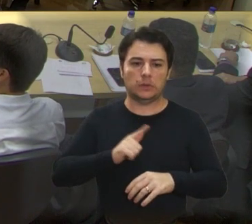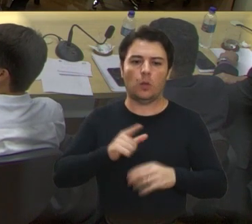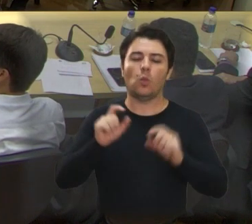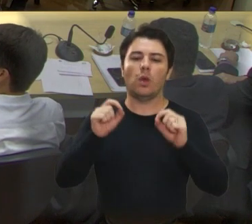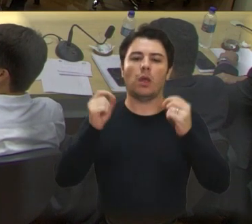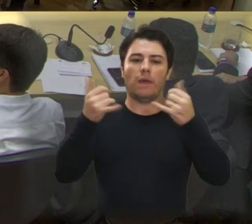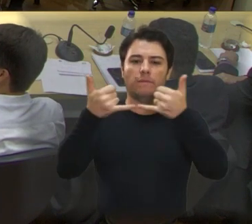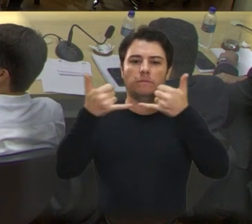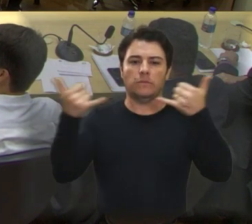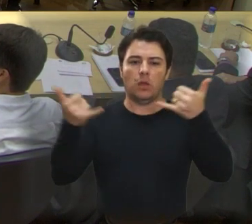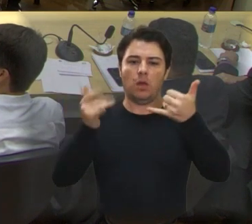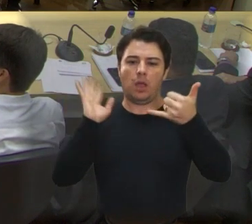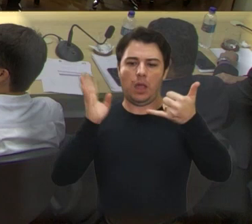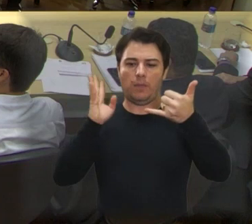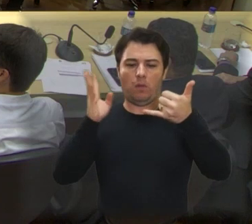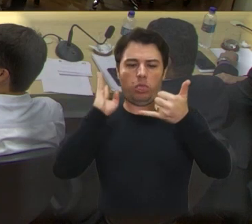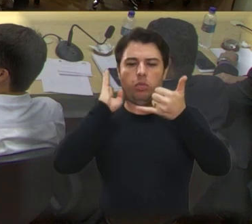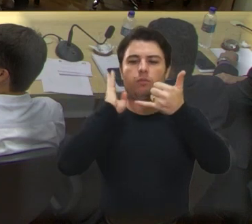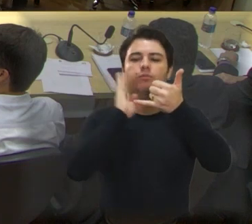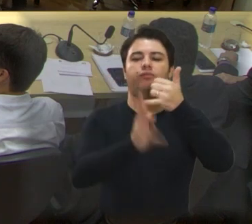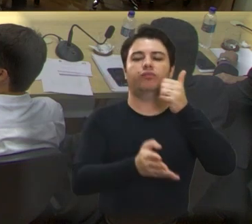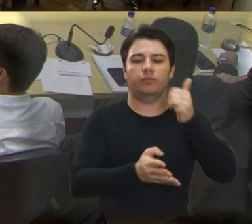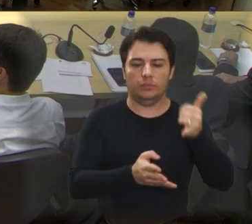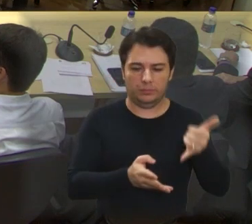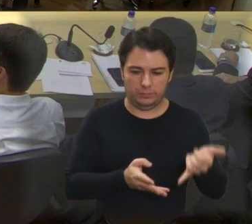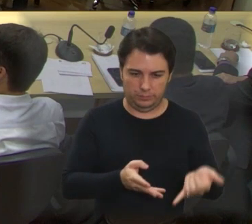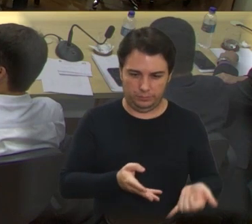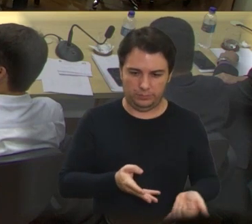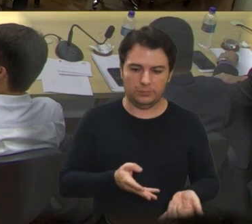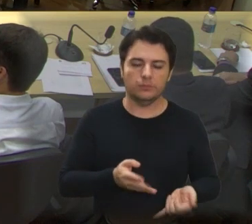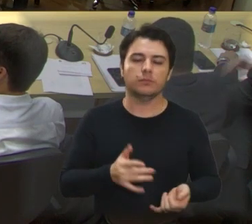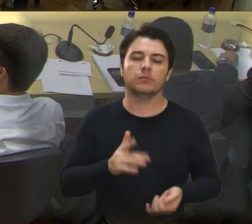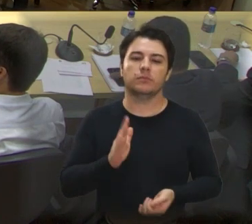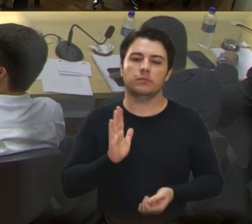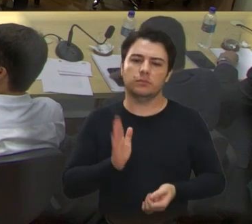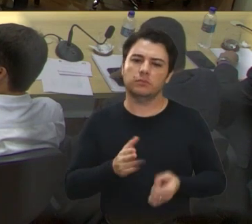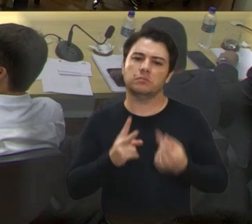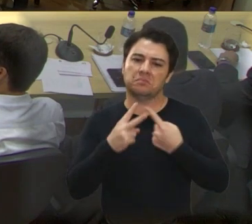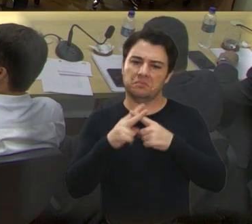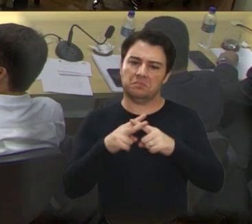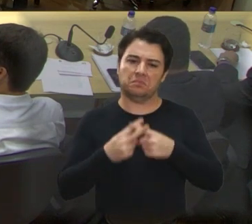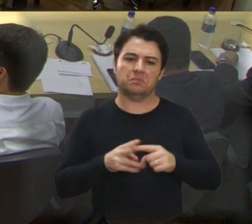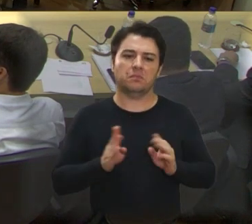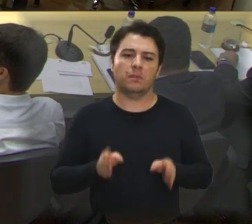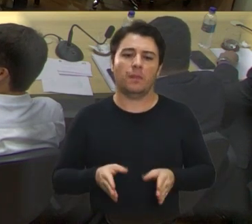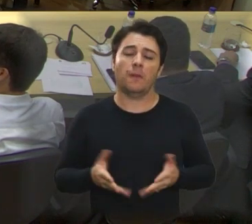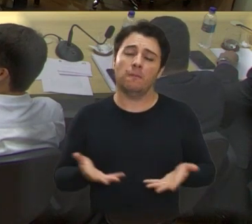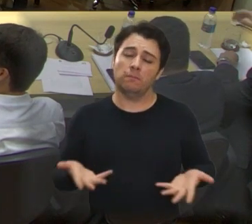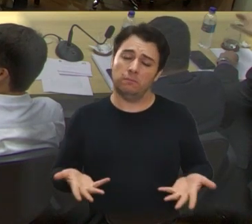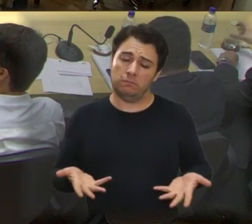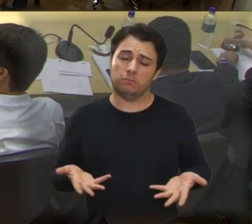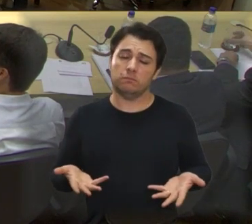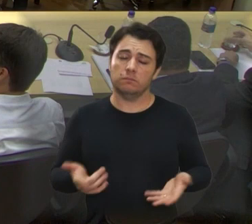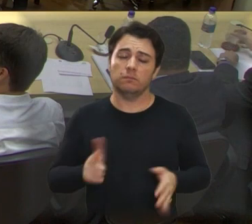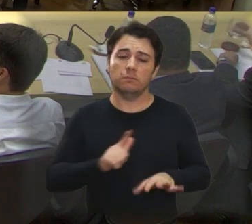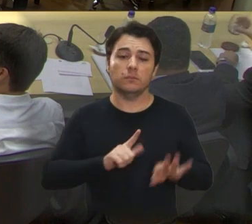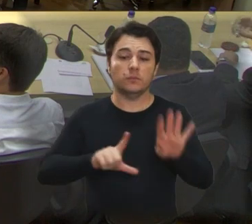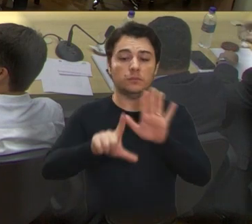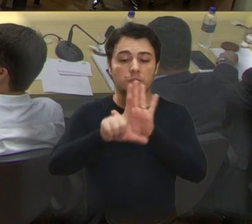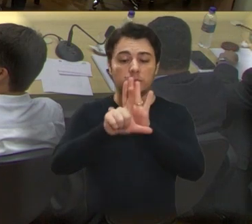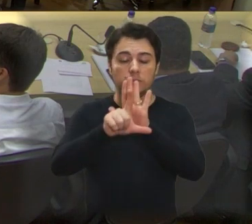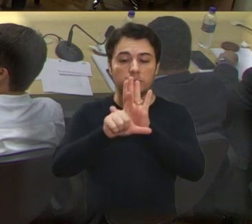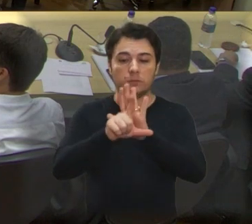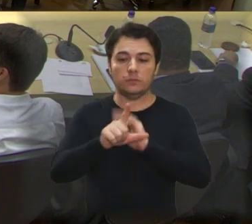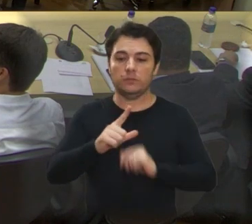arrancar fiação de travessia de um lado para o outro isso foi se reparando Mas enfim existe uma